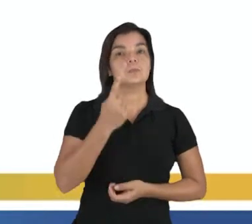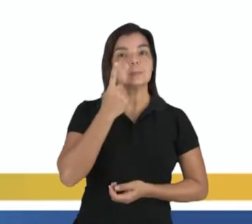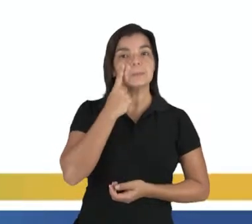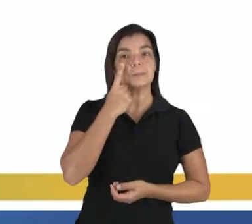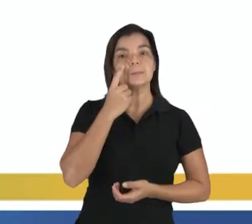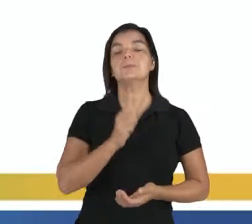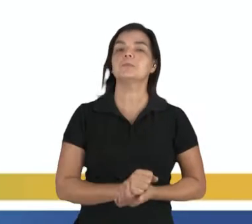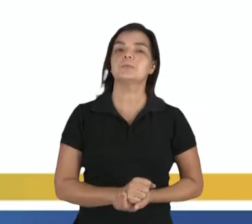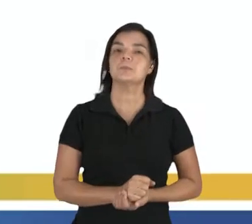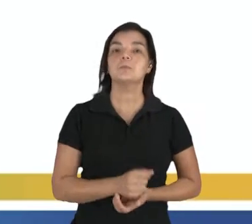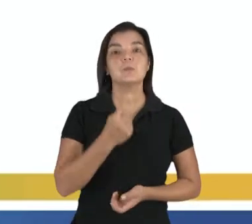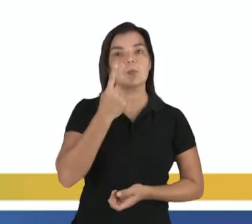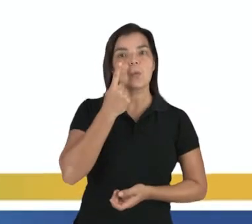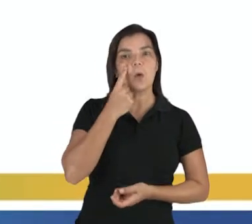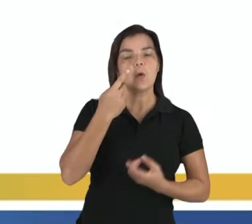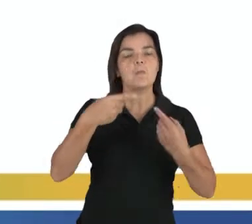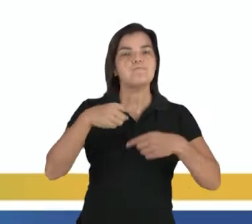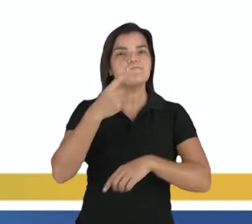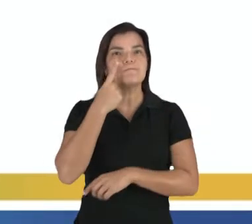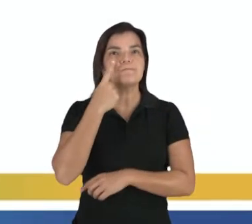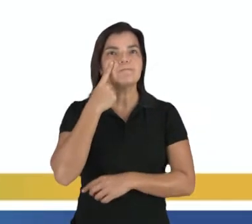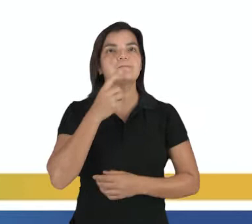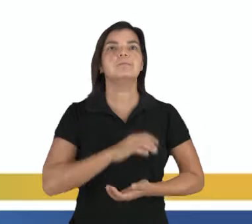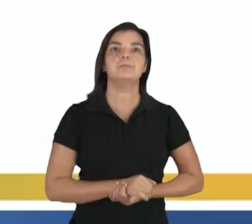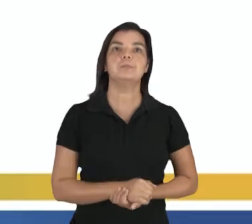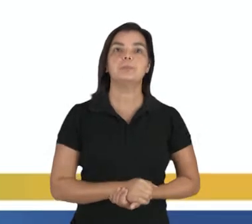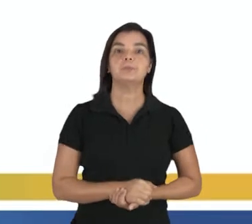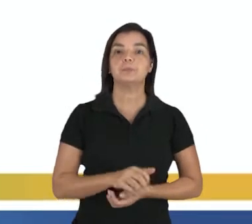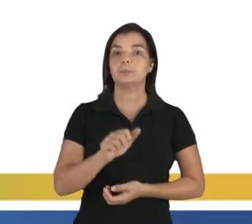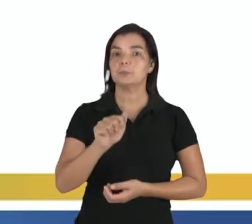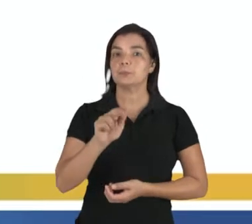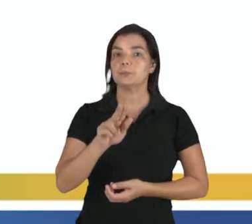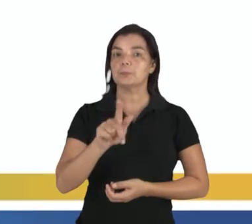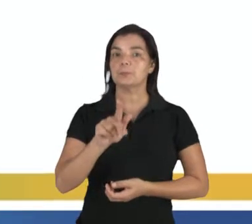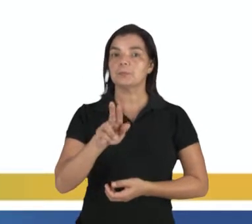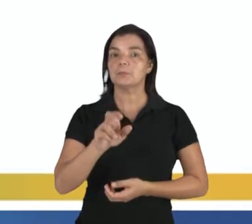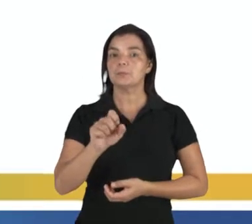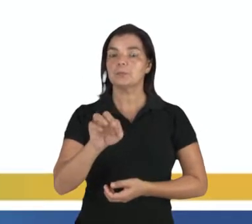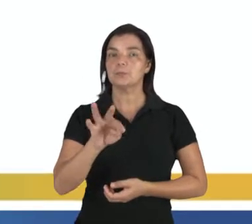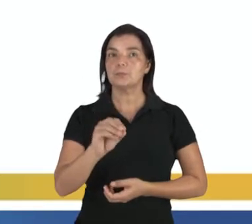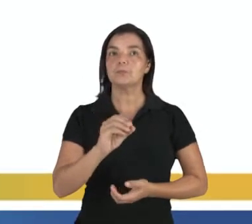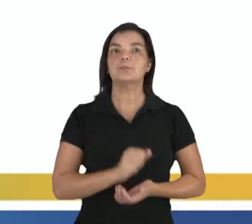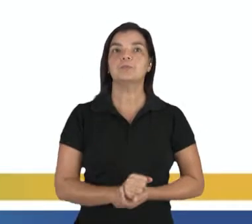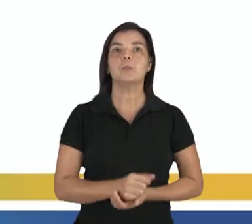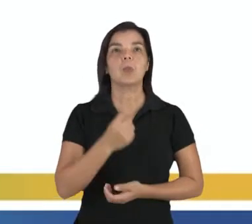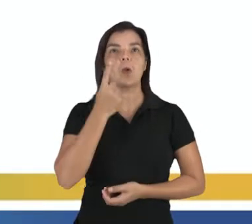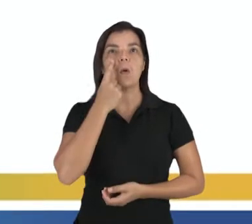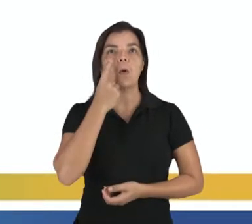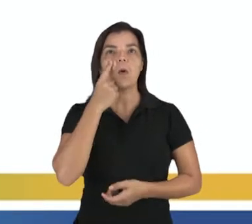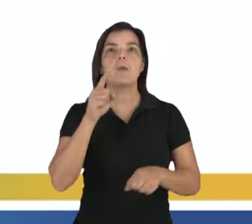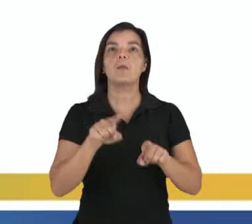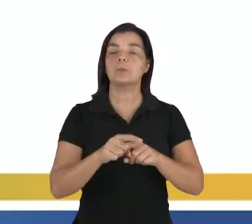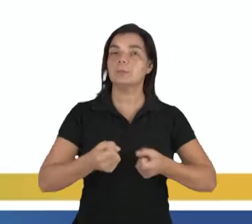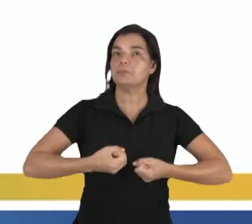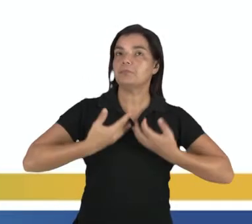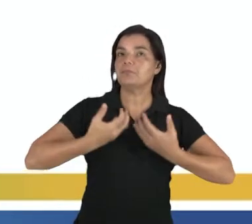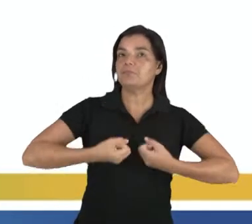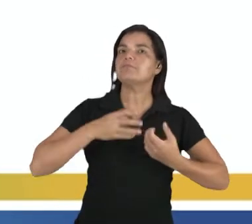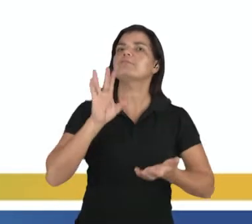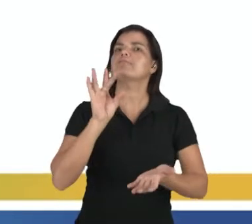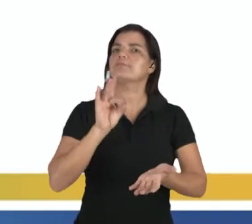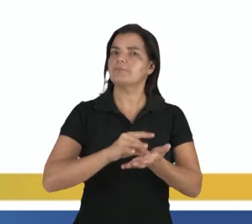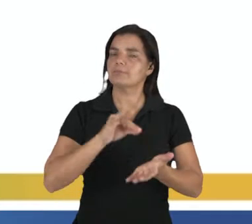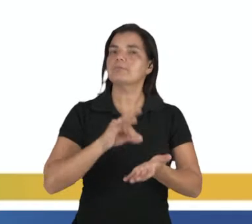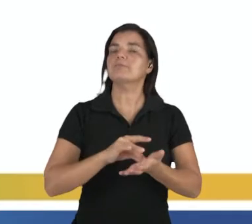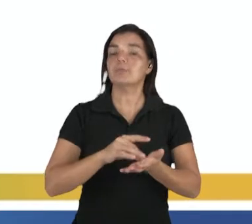Observe o poema Olho por Olho, poema de Augusto de Campos. Olho por Olho é um poema concreto